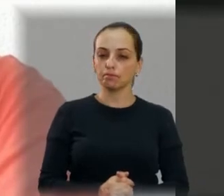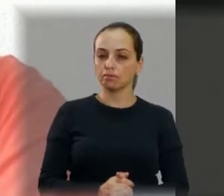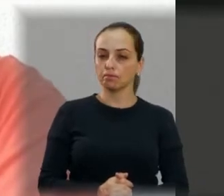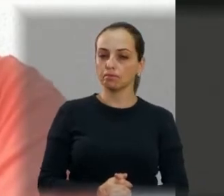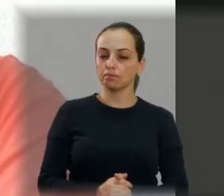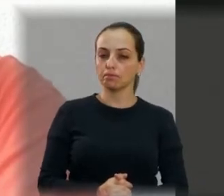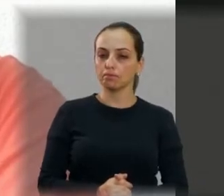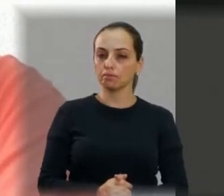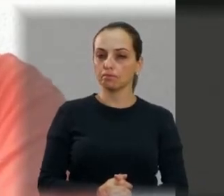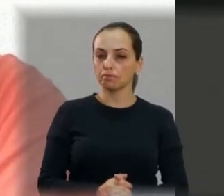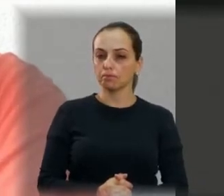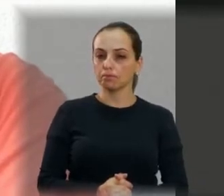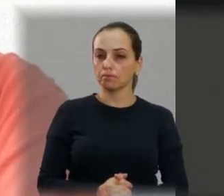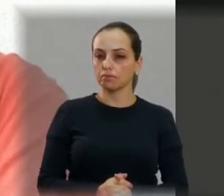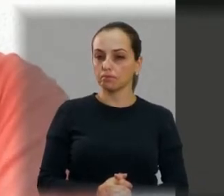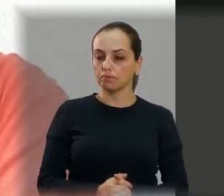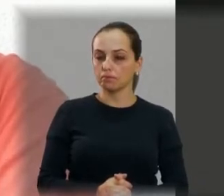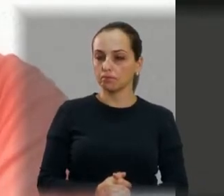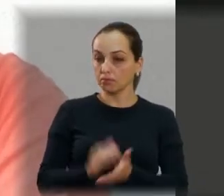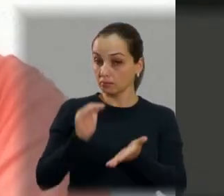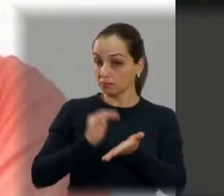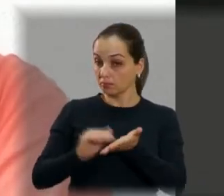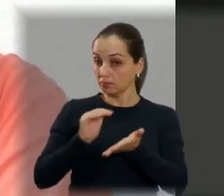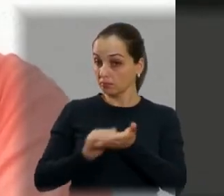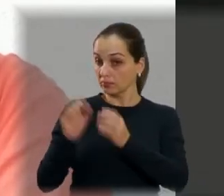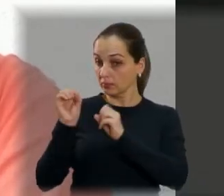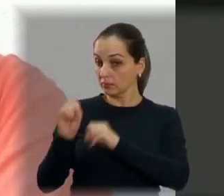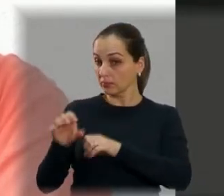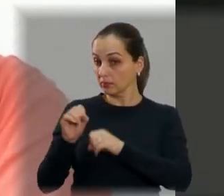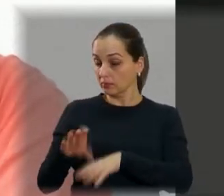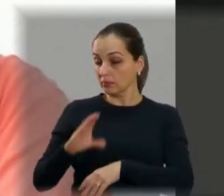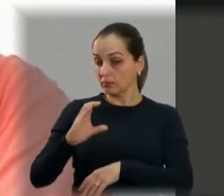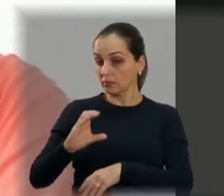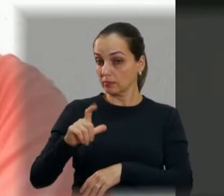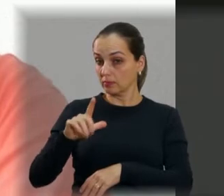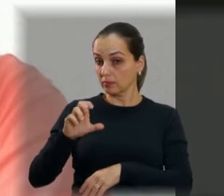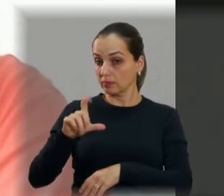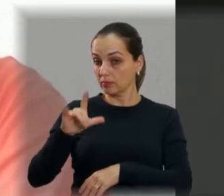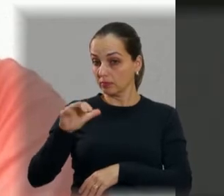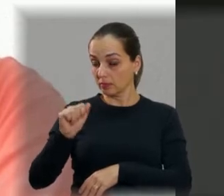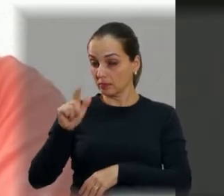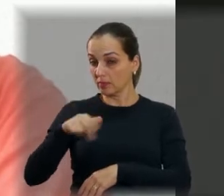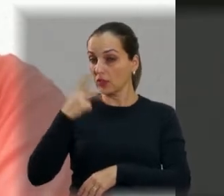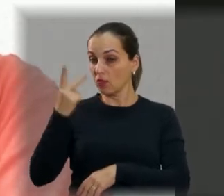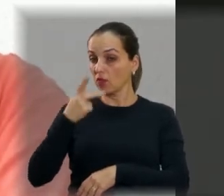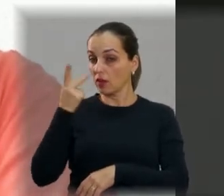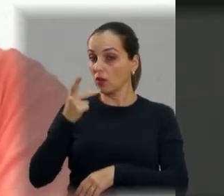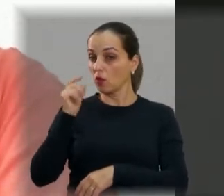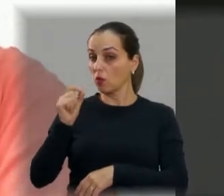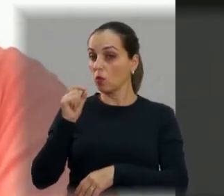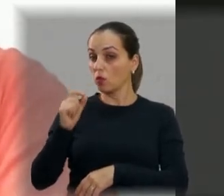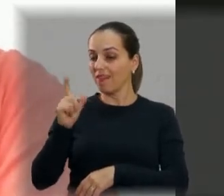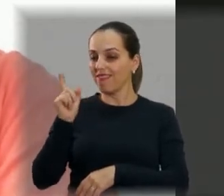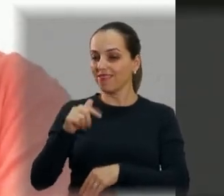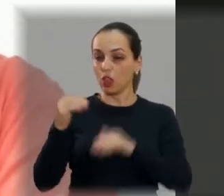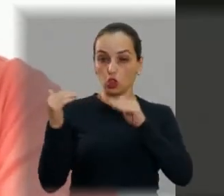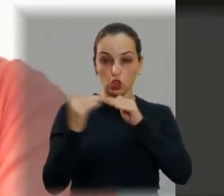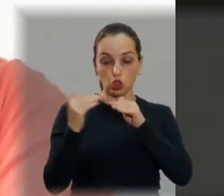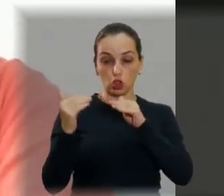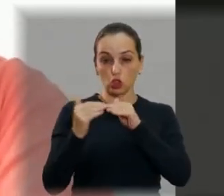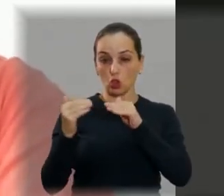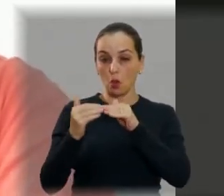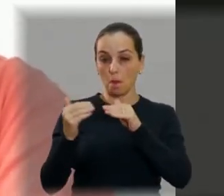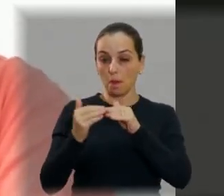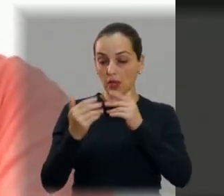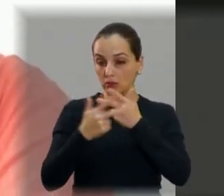término da audiência pública, a nossa secretária de Educação, a secretária Clara Mara, fez um comentário que vem de encontro com muitas das observações que eu